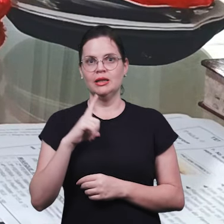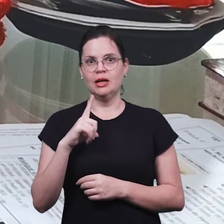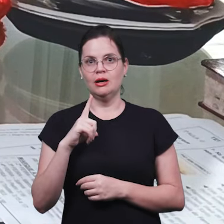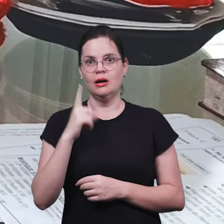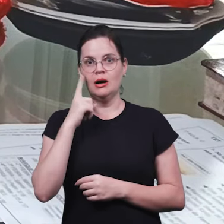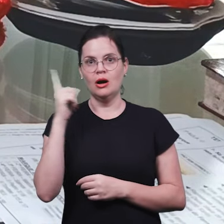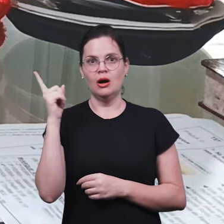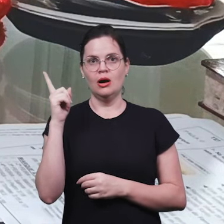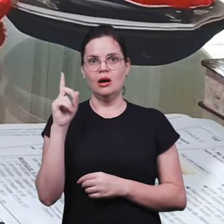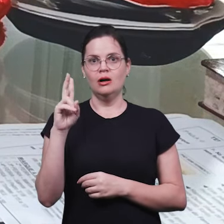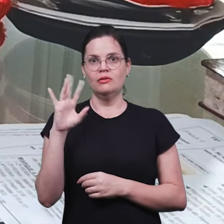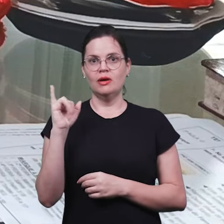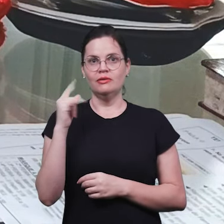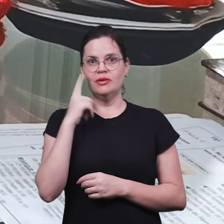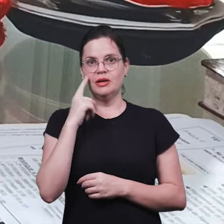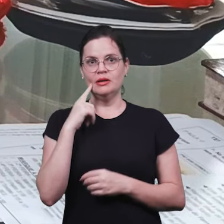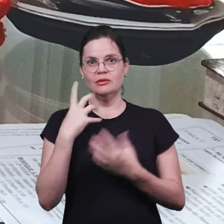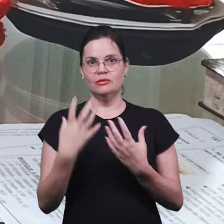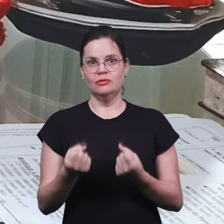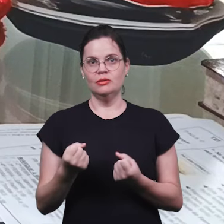crescimento. Vamos ver?